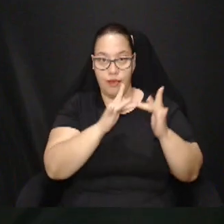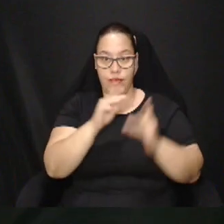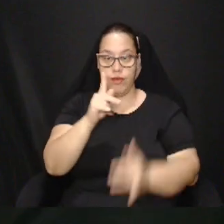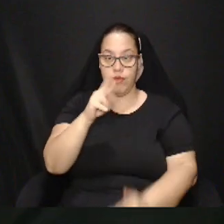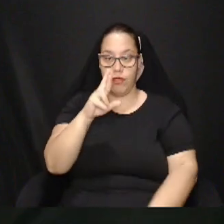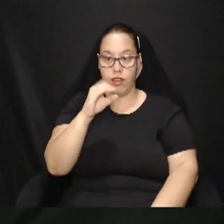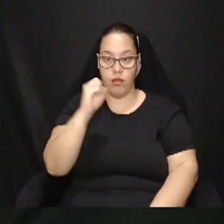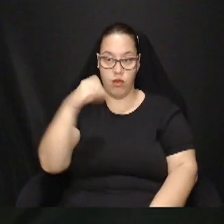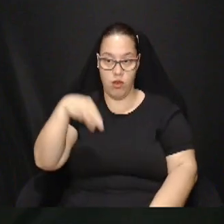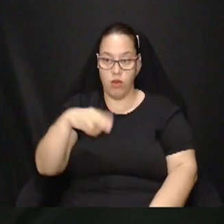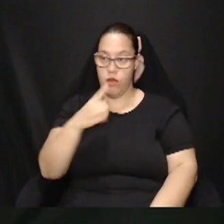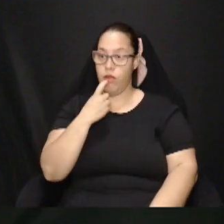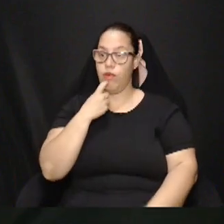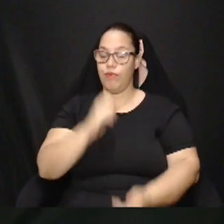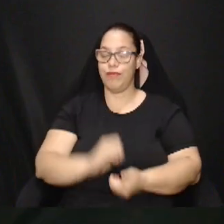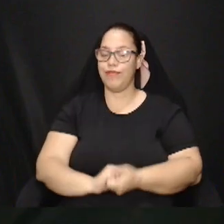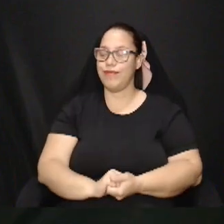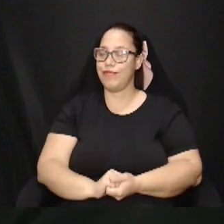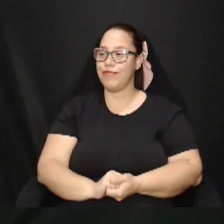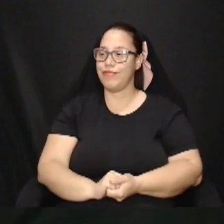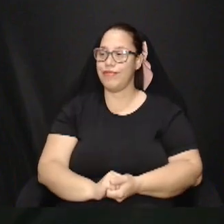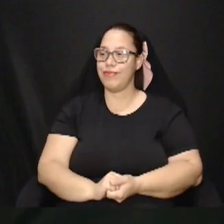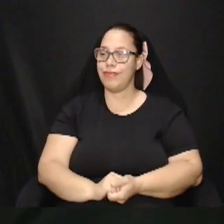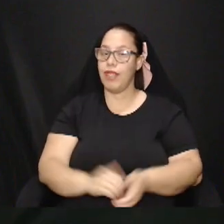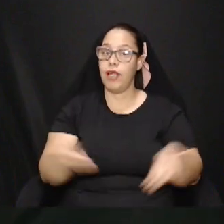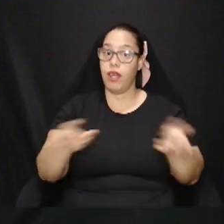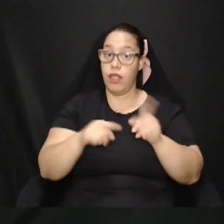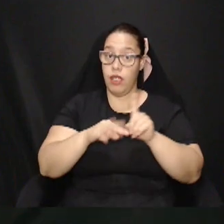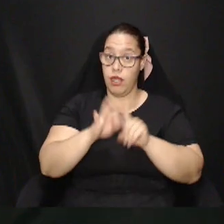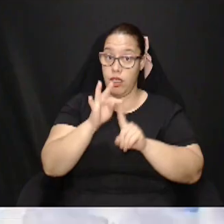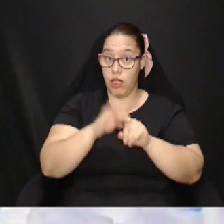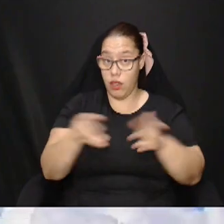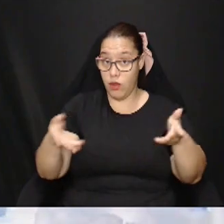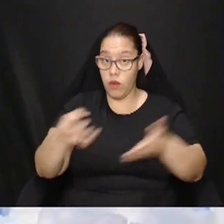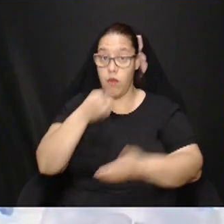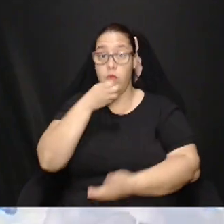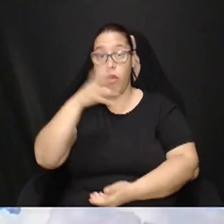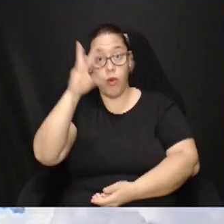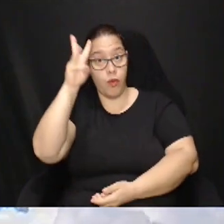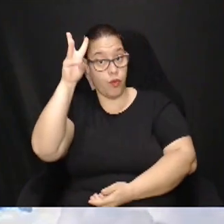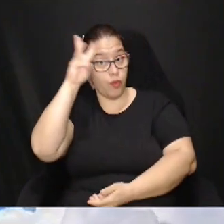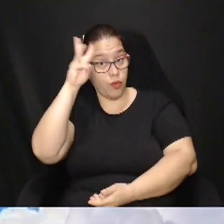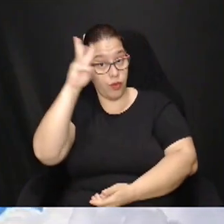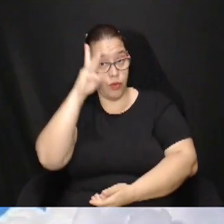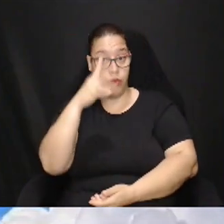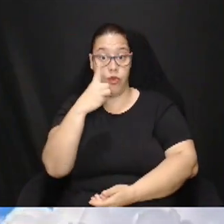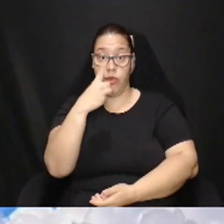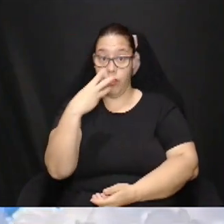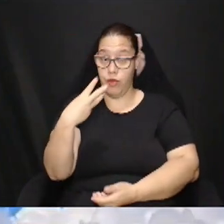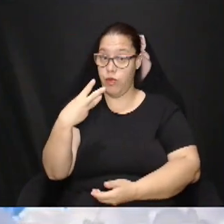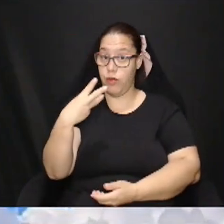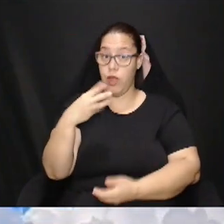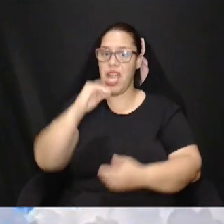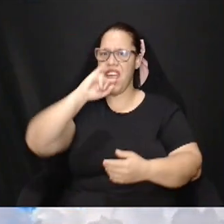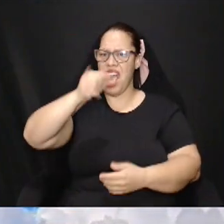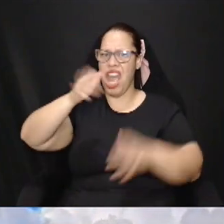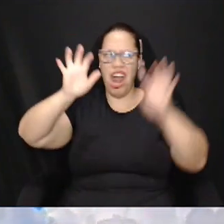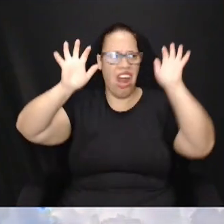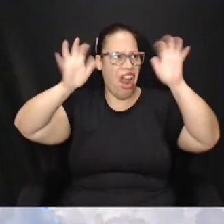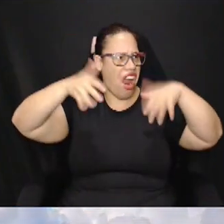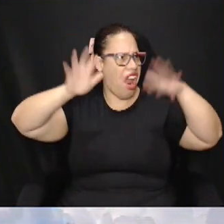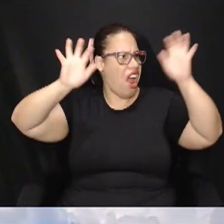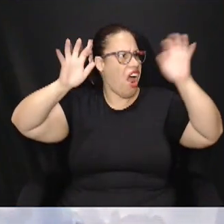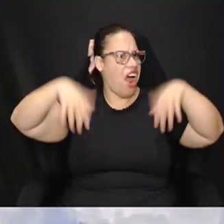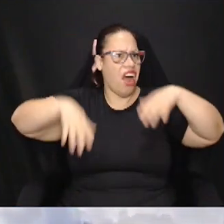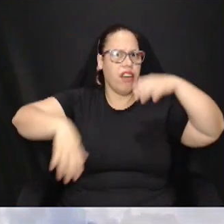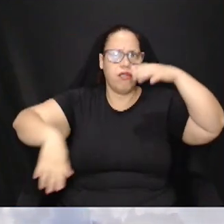Campinas. Muito bem, agora vamos à previsão do tempo para hoje. Bom, terça-feira, 13 de janeiro, Que chuva, hein? Gente do céu, deu uma